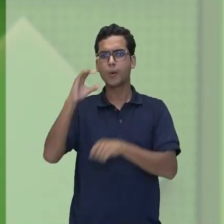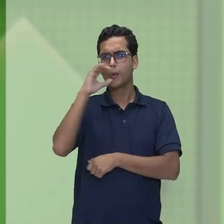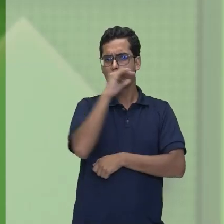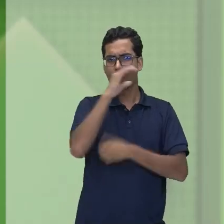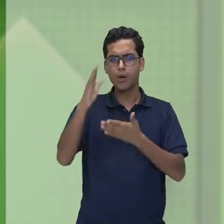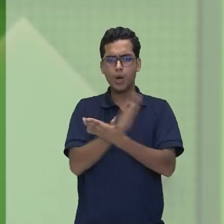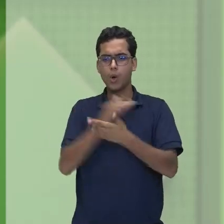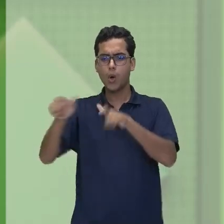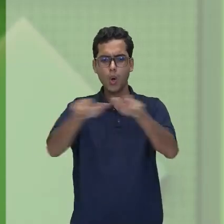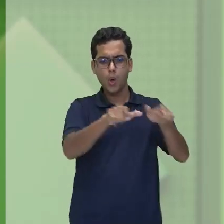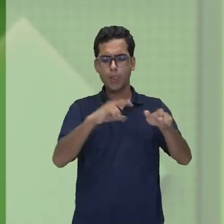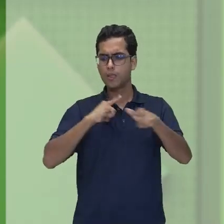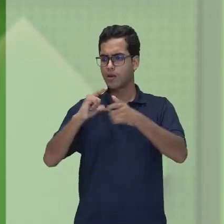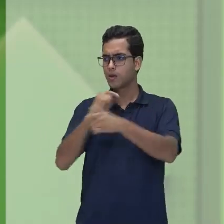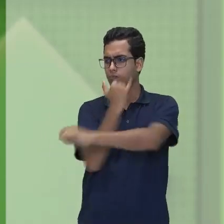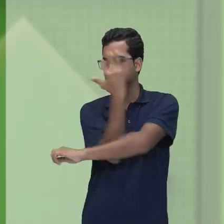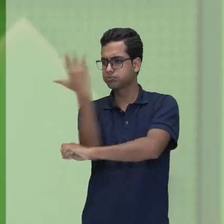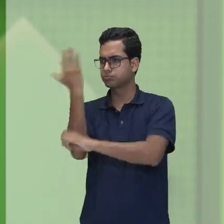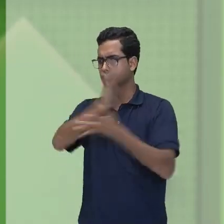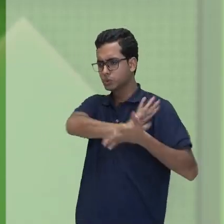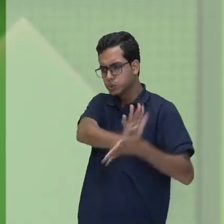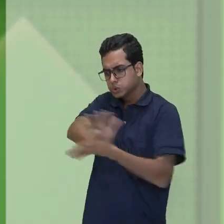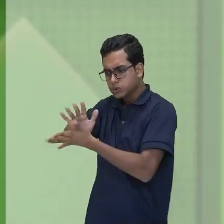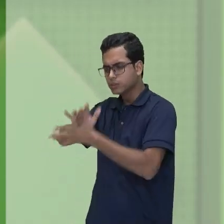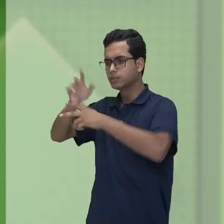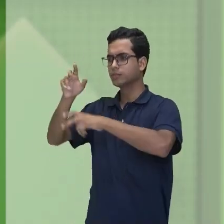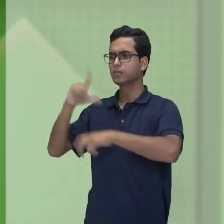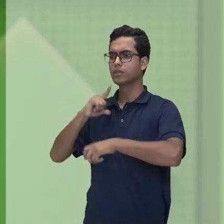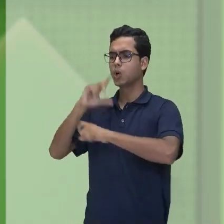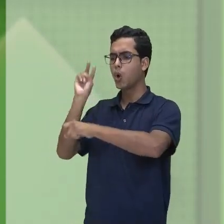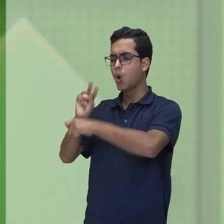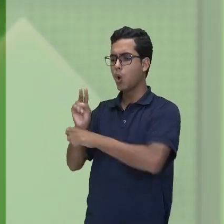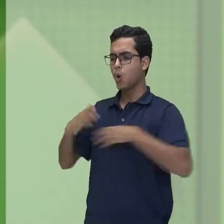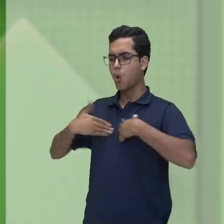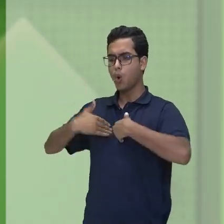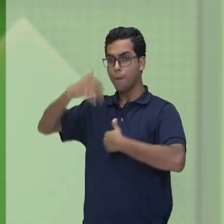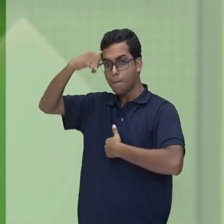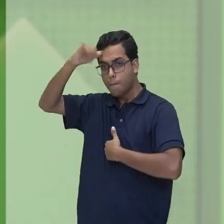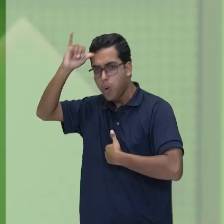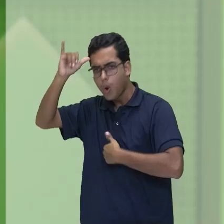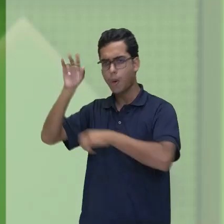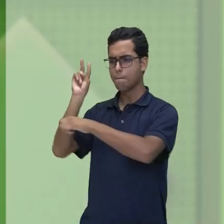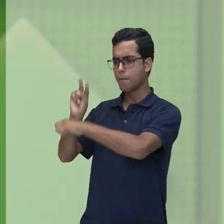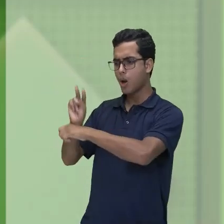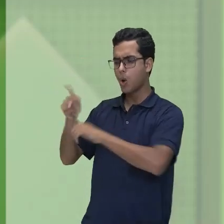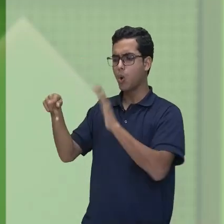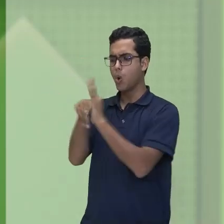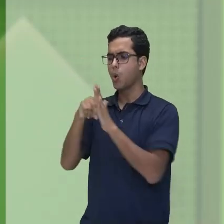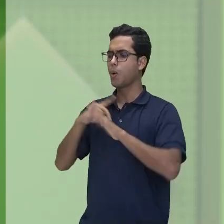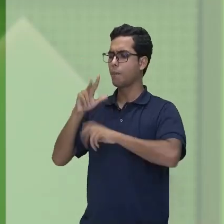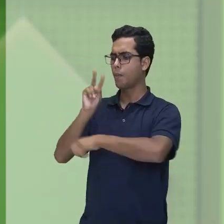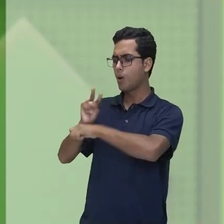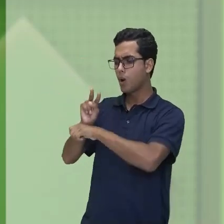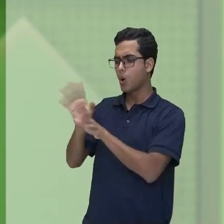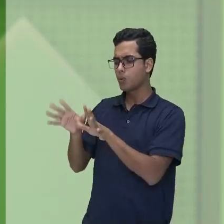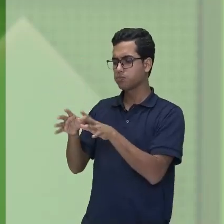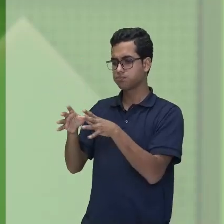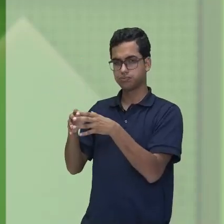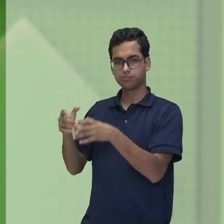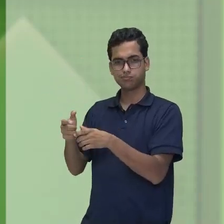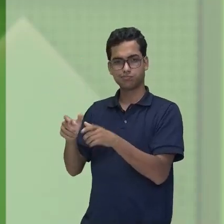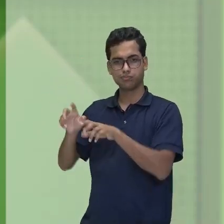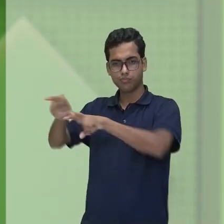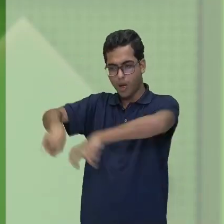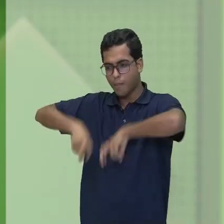de gado. Esse gado, gente, ele vai emitir gás metano, tá? Que é também um dos gases de efeito estufa. Esses